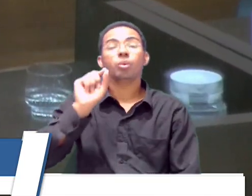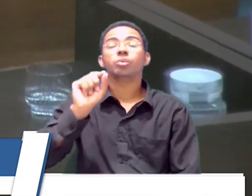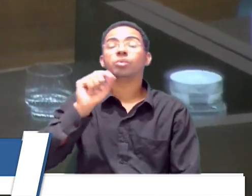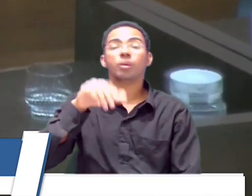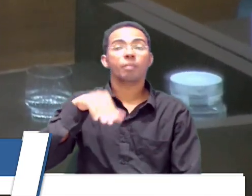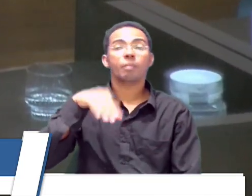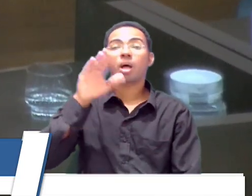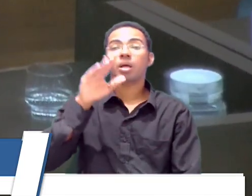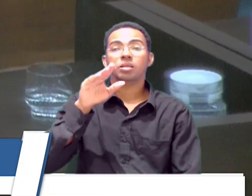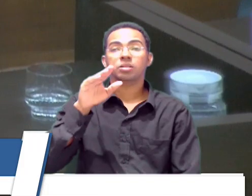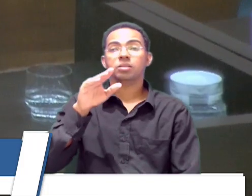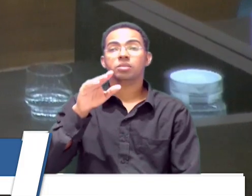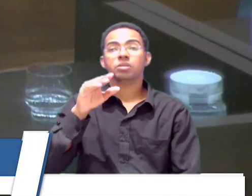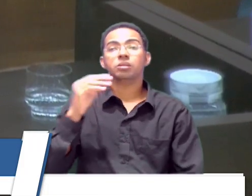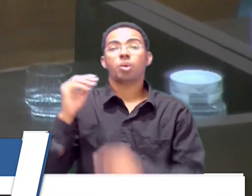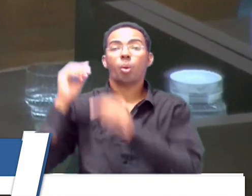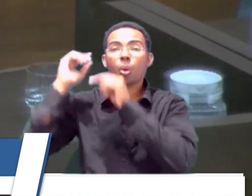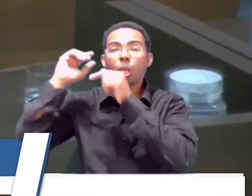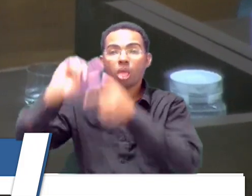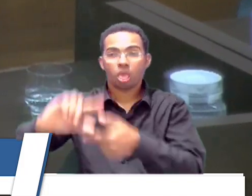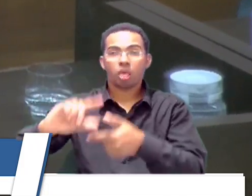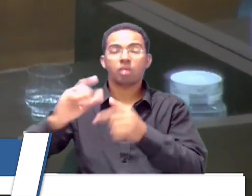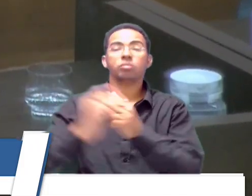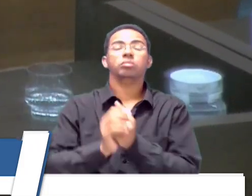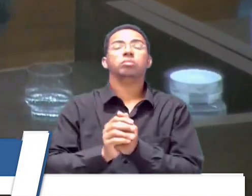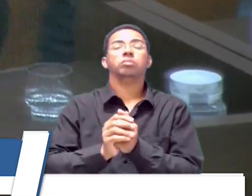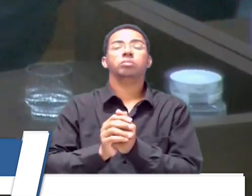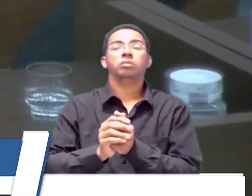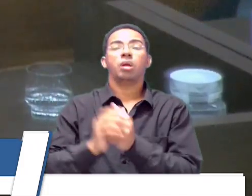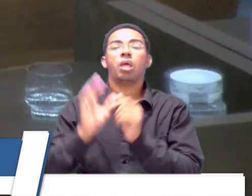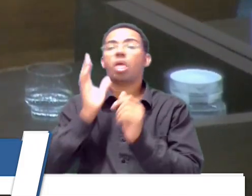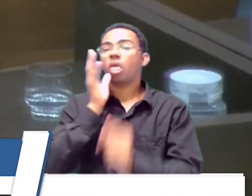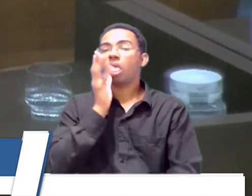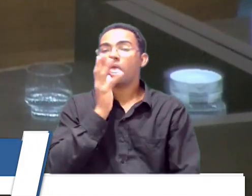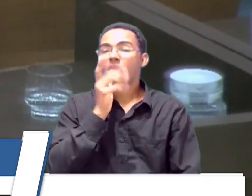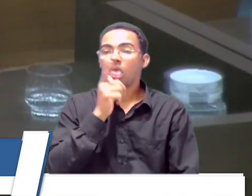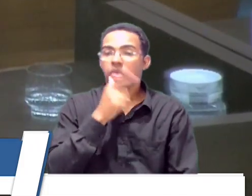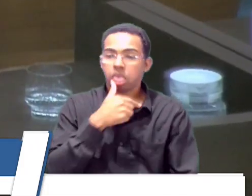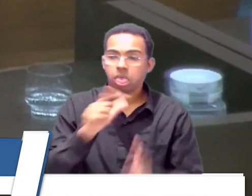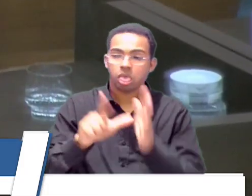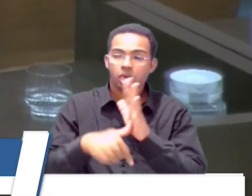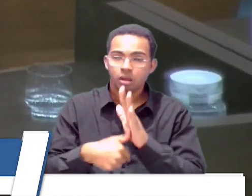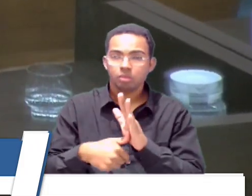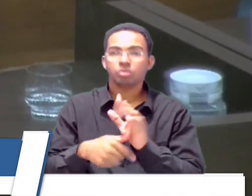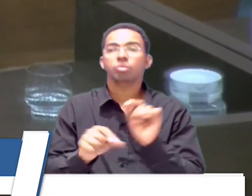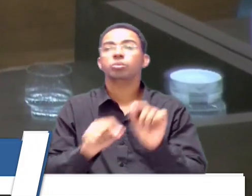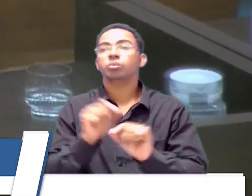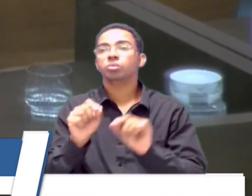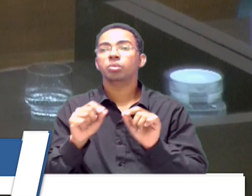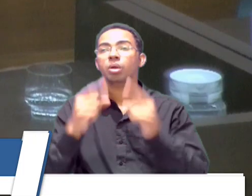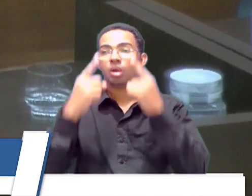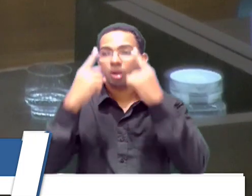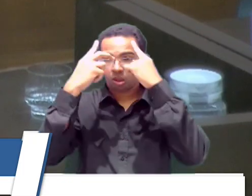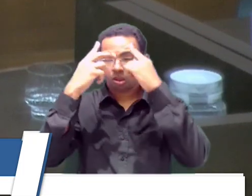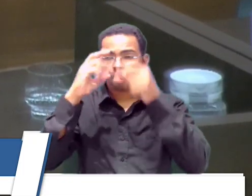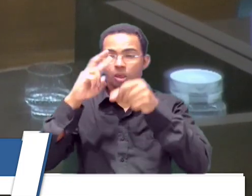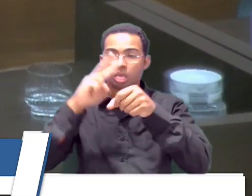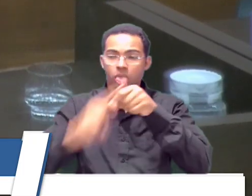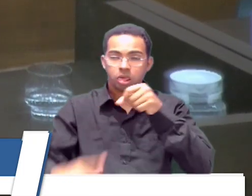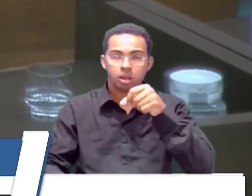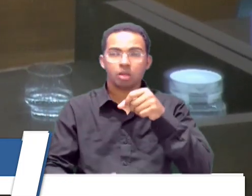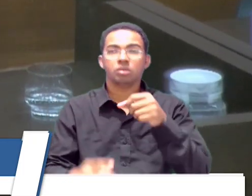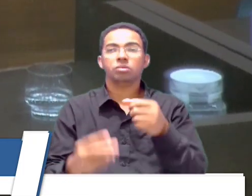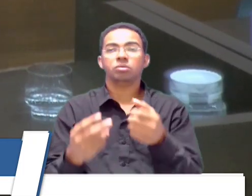que de conservadorismo, do que de atraso, do que de casos de violência, de intolerância,